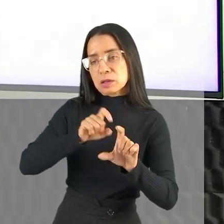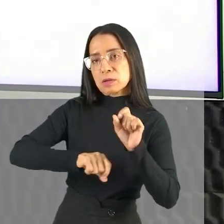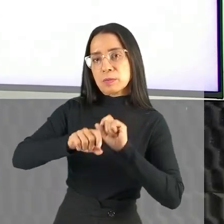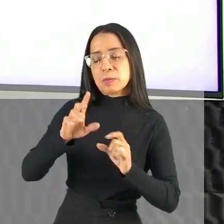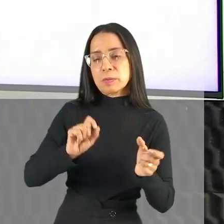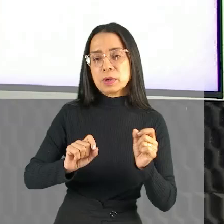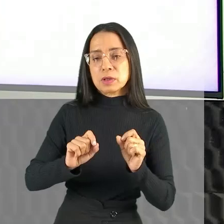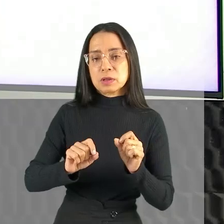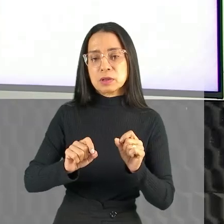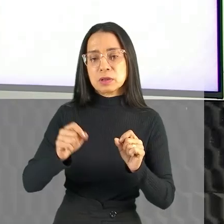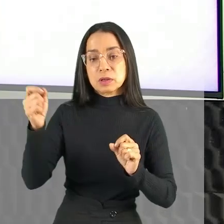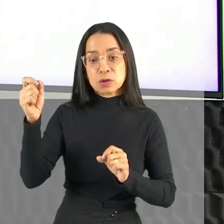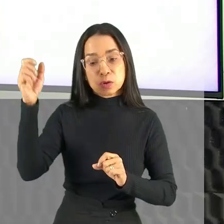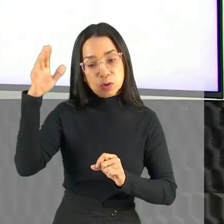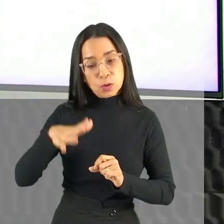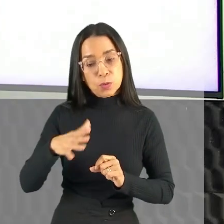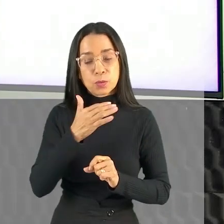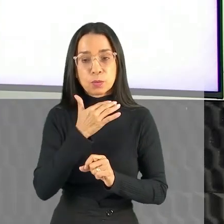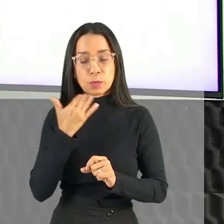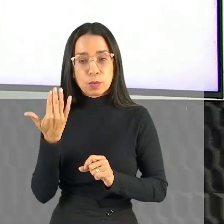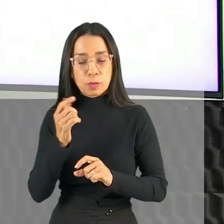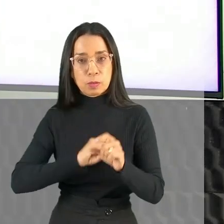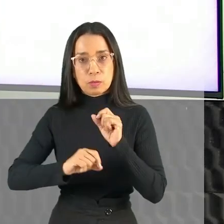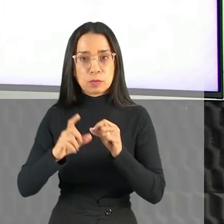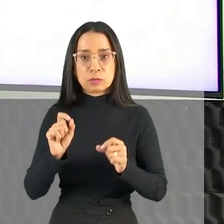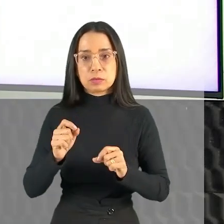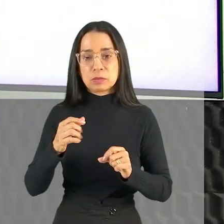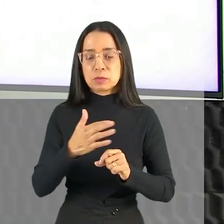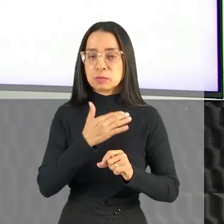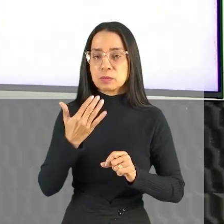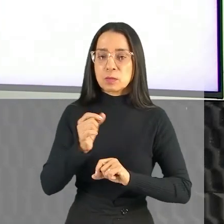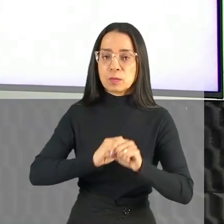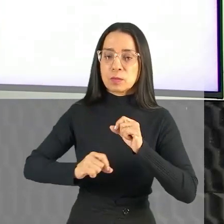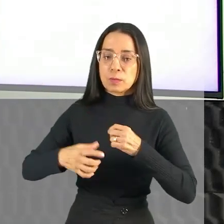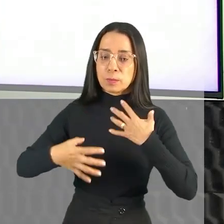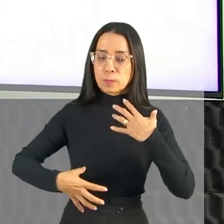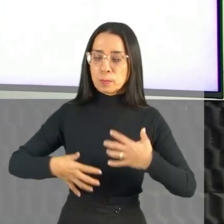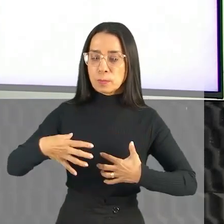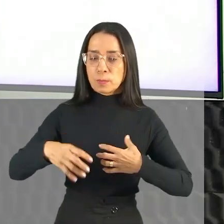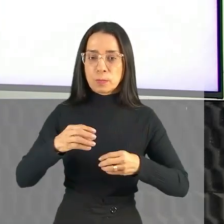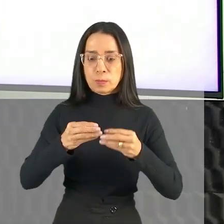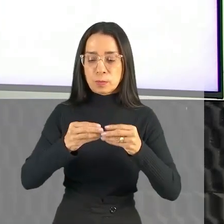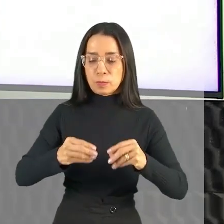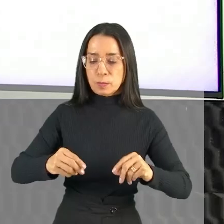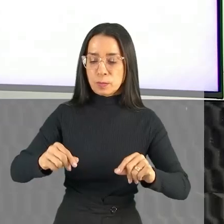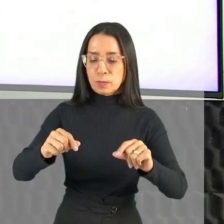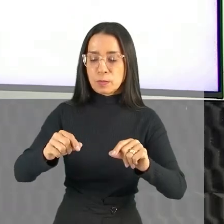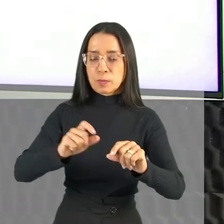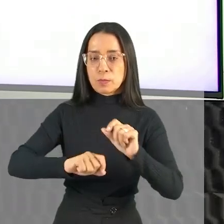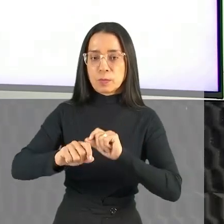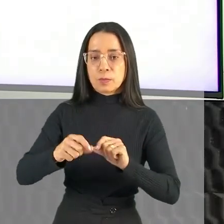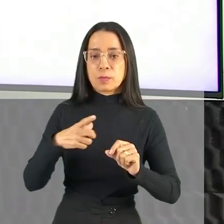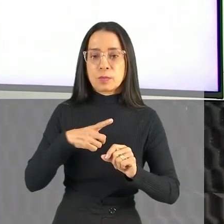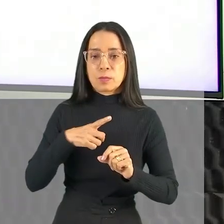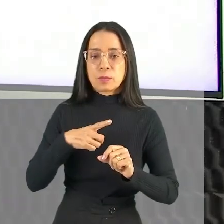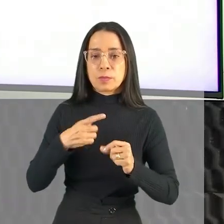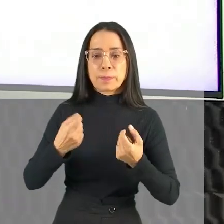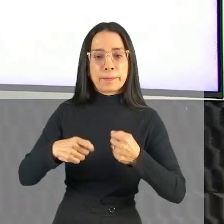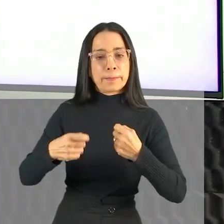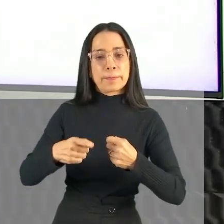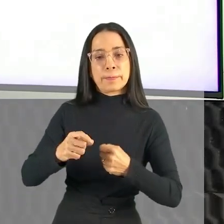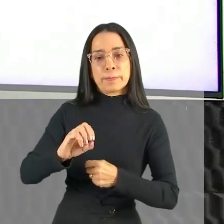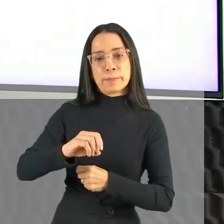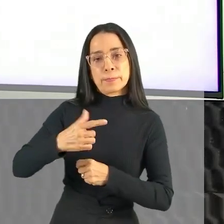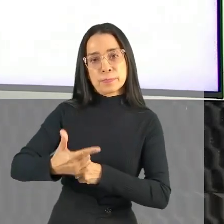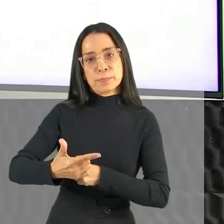natural, morram. E aí, com a morte desses organismos, a decomposição deles já demanda oxigênio da água,